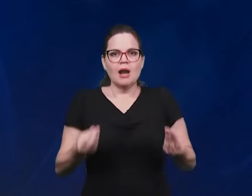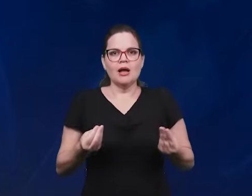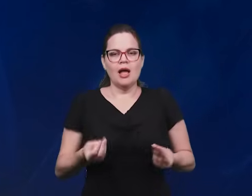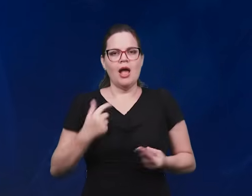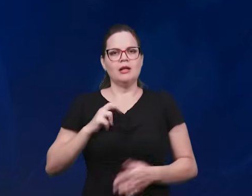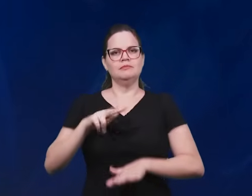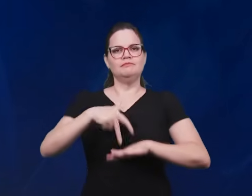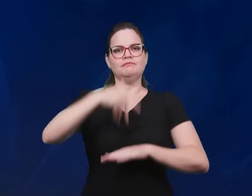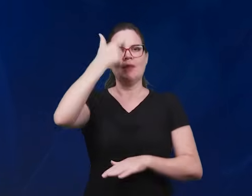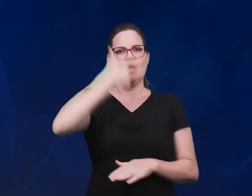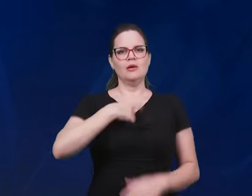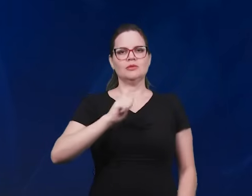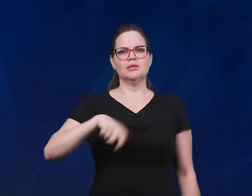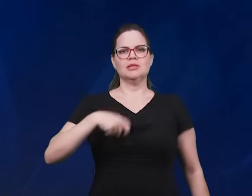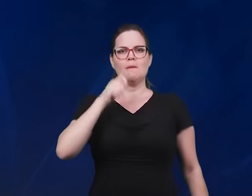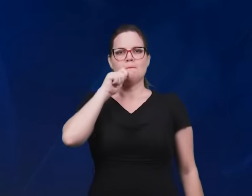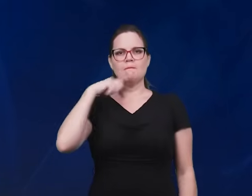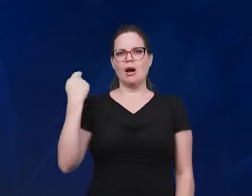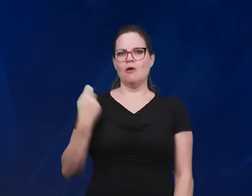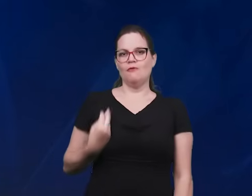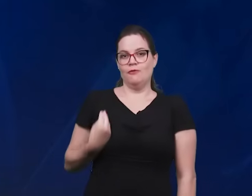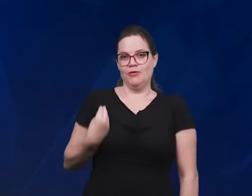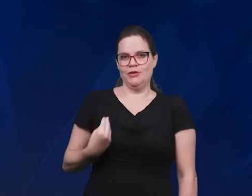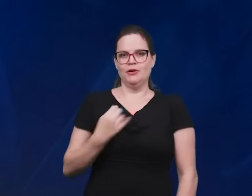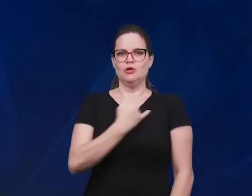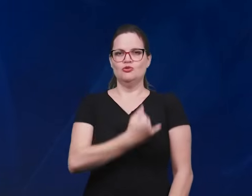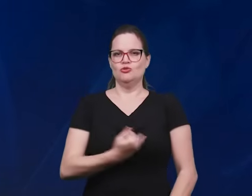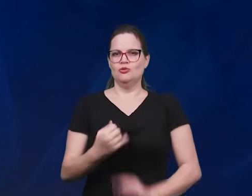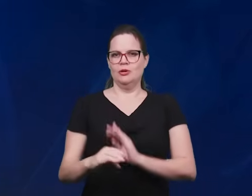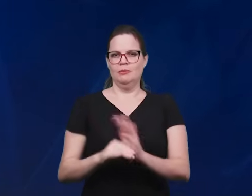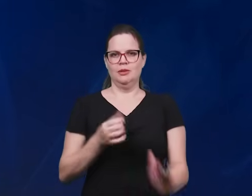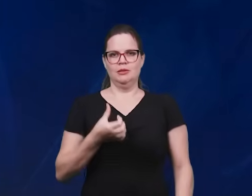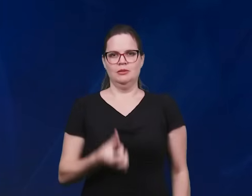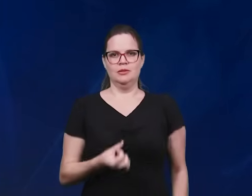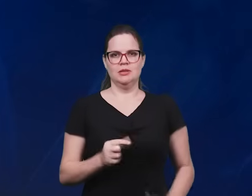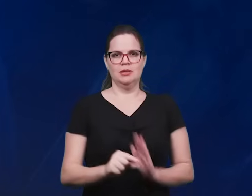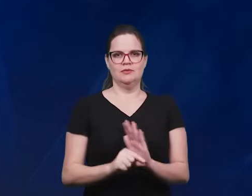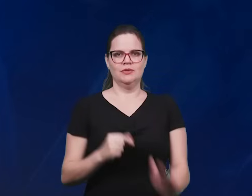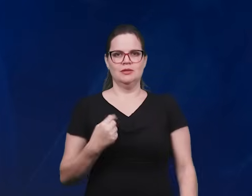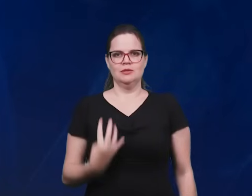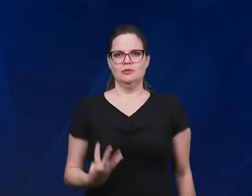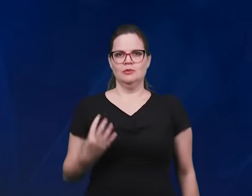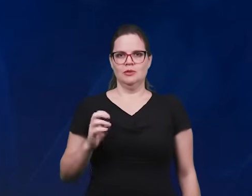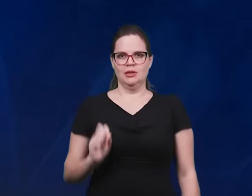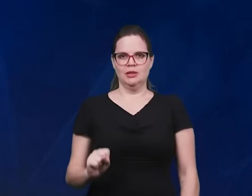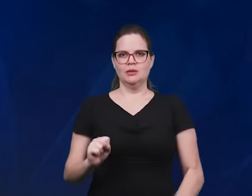da vida. João capítulo 6, verso 48 registra esse versículo.